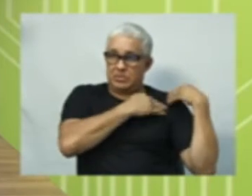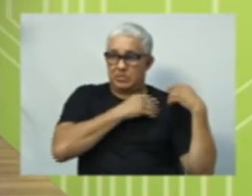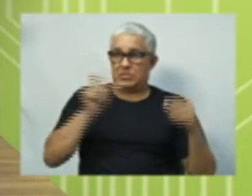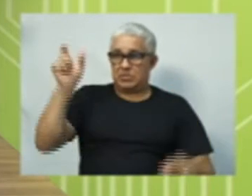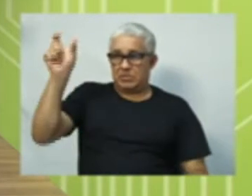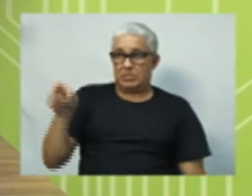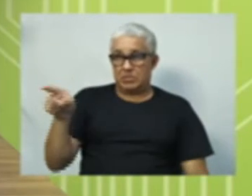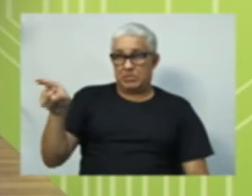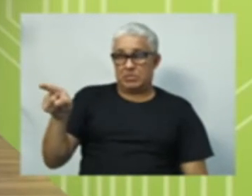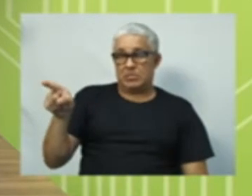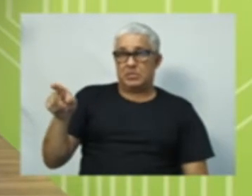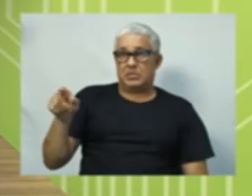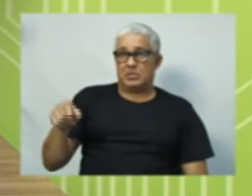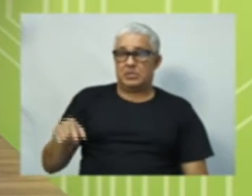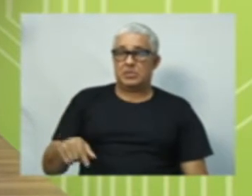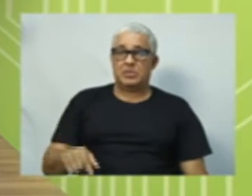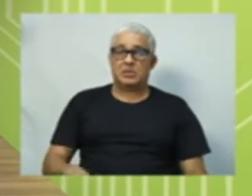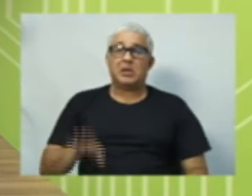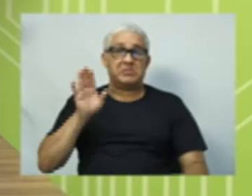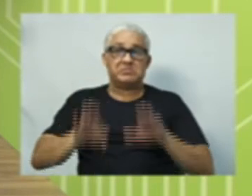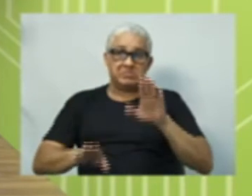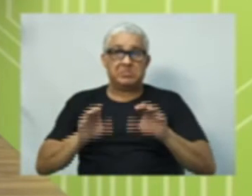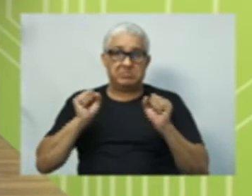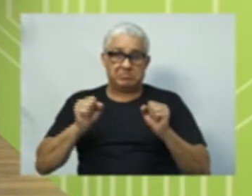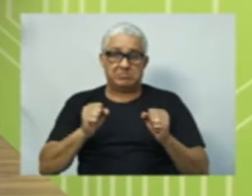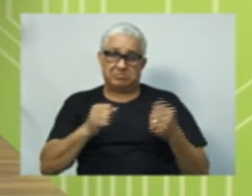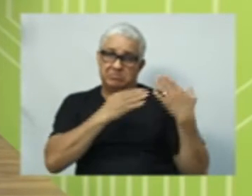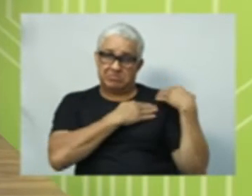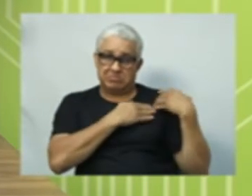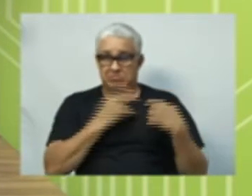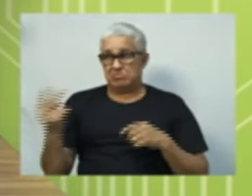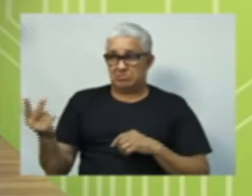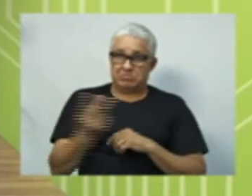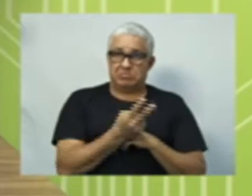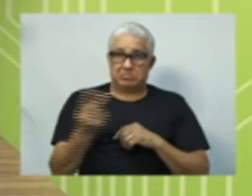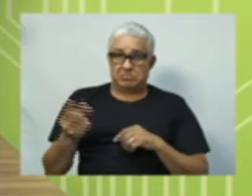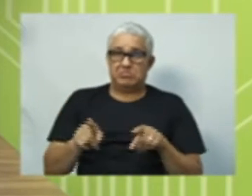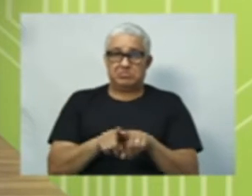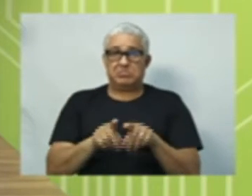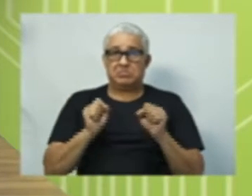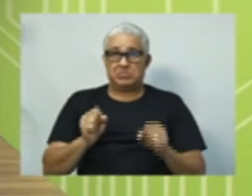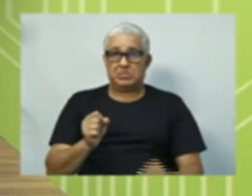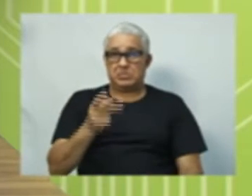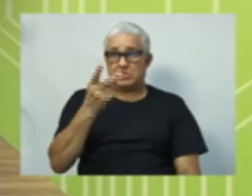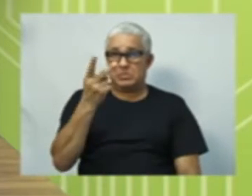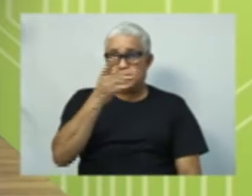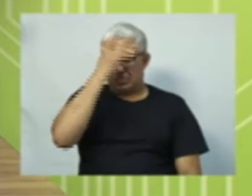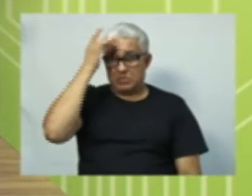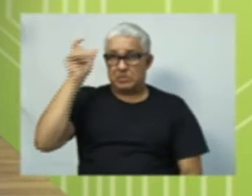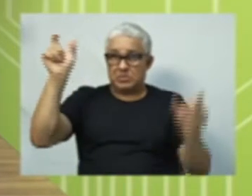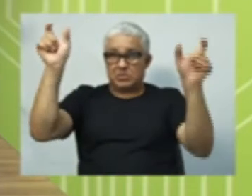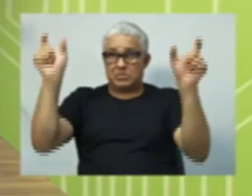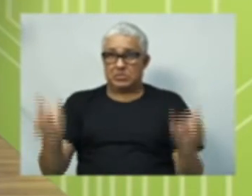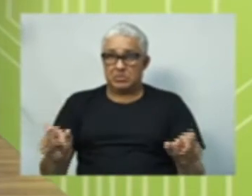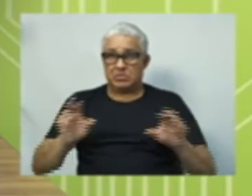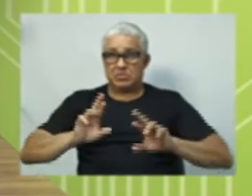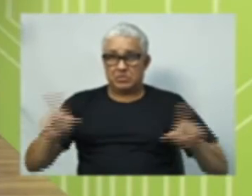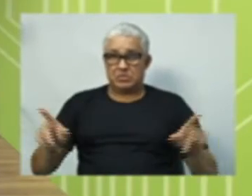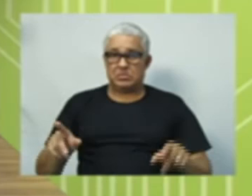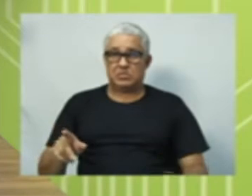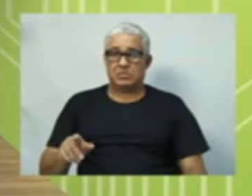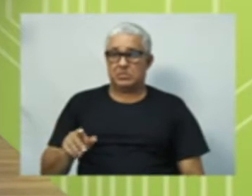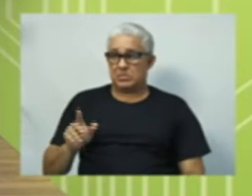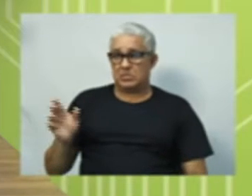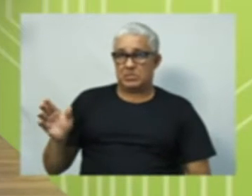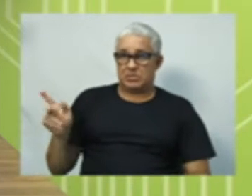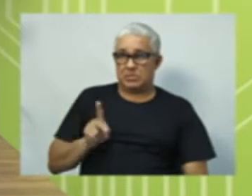será o responsável. O contribuinte também pode ser o responsável, mas ele pode ser duas pessoas diferentes. A professora Fernanda deu um ótimo exemplo.